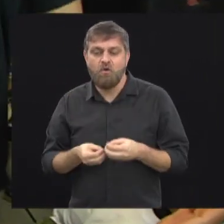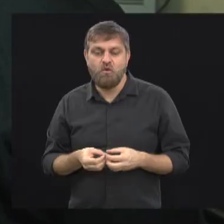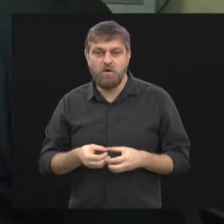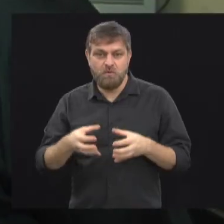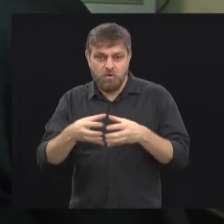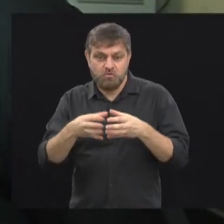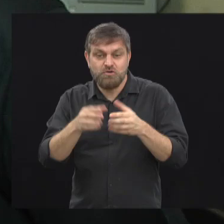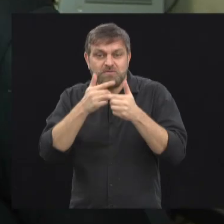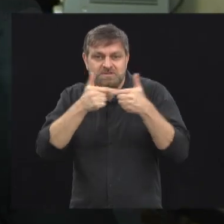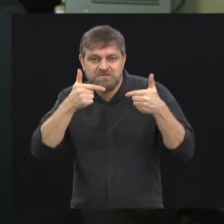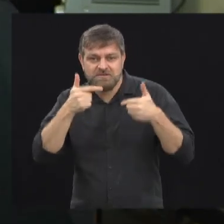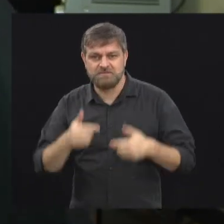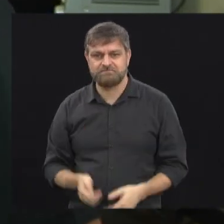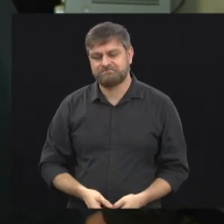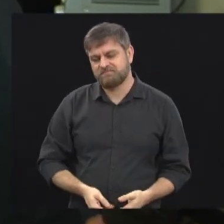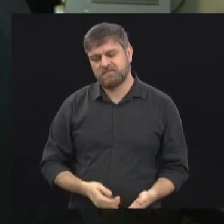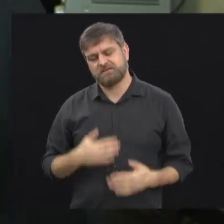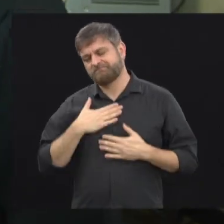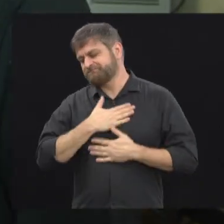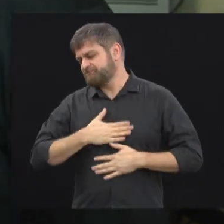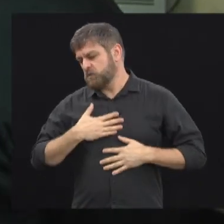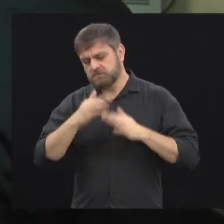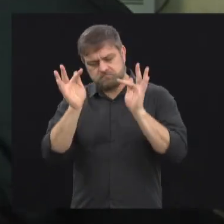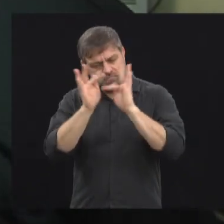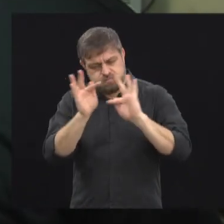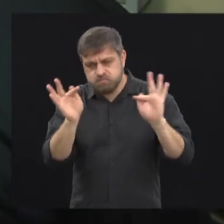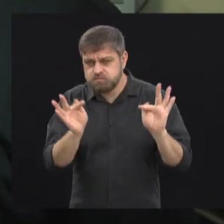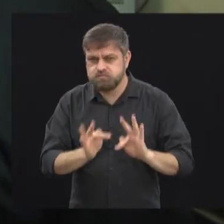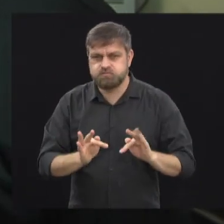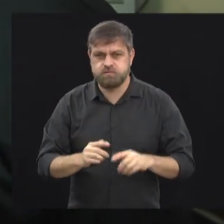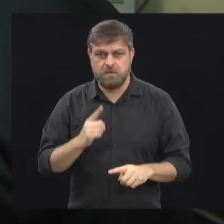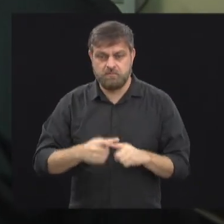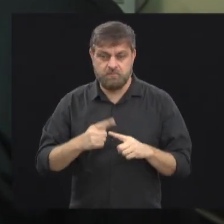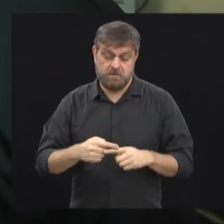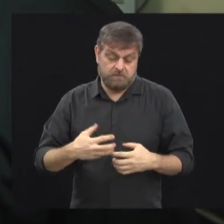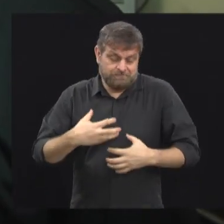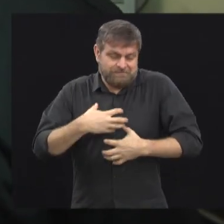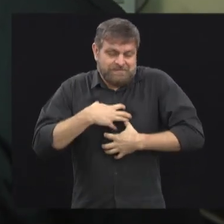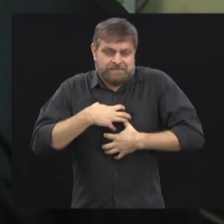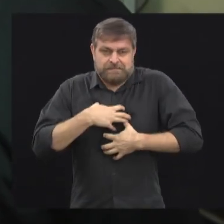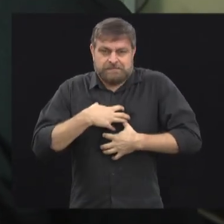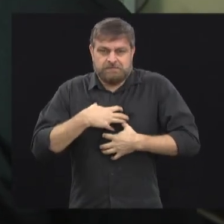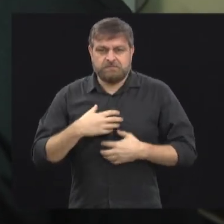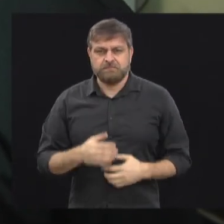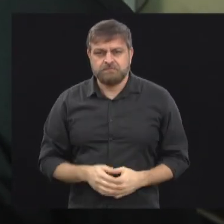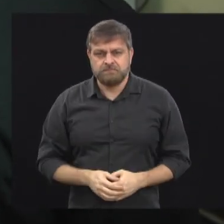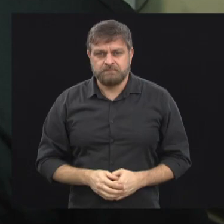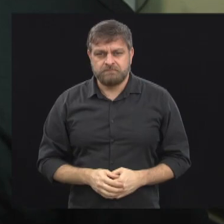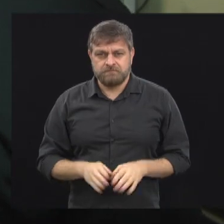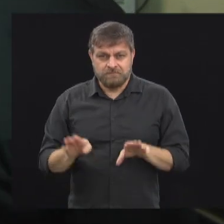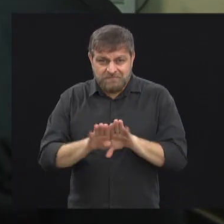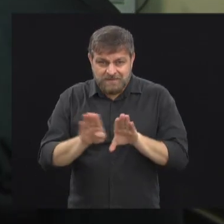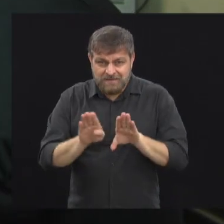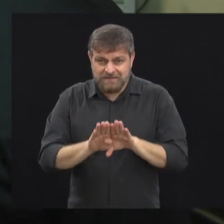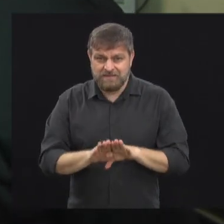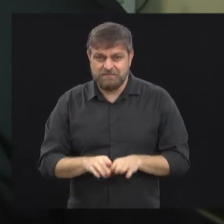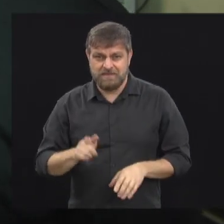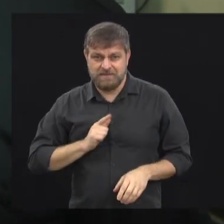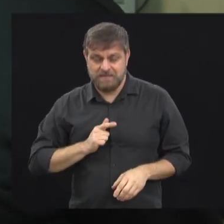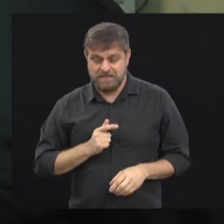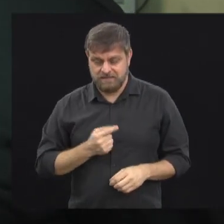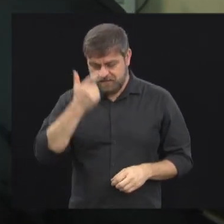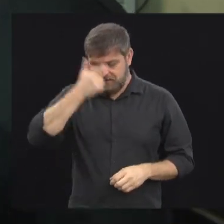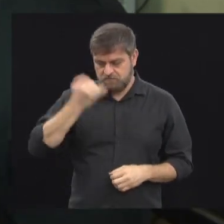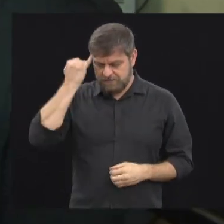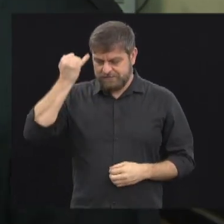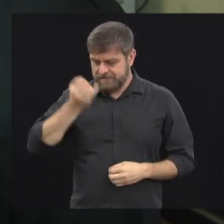entidade. Para mim é uma realização, é uma grande felicidade. E fora isso, essa coisa de poder